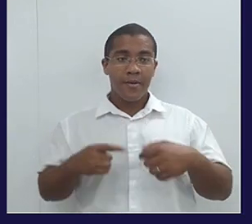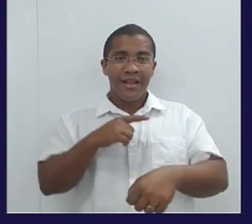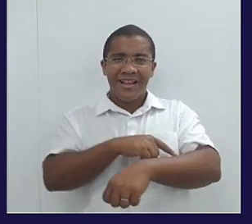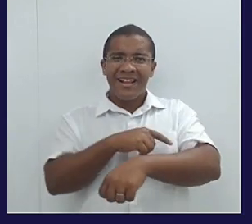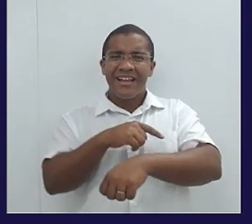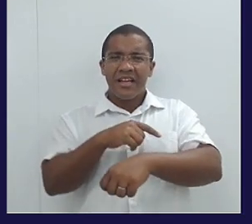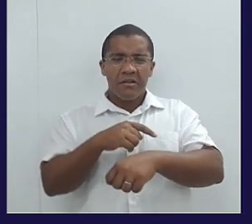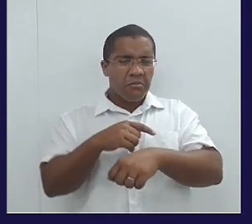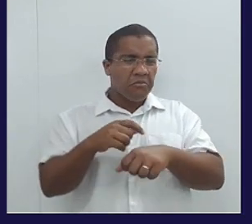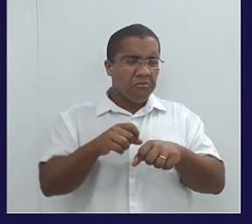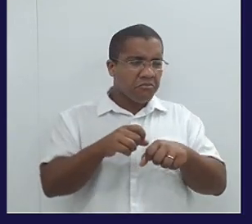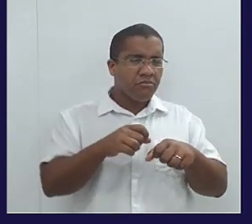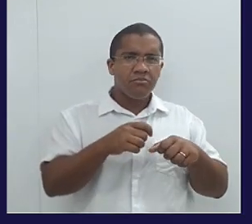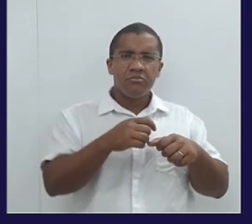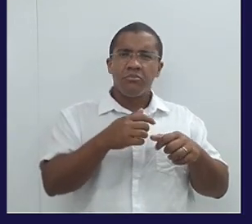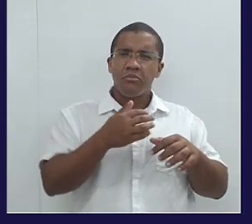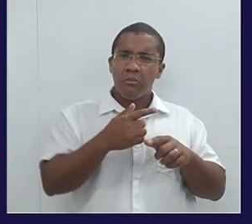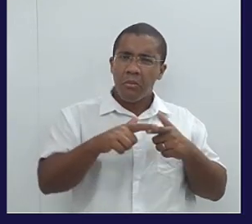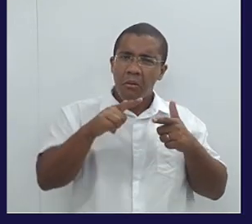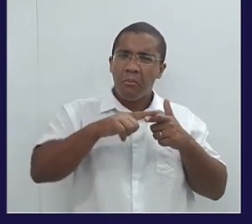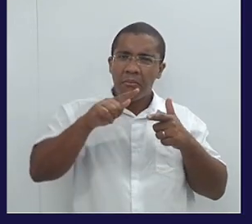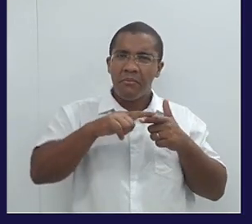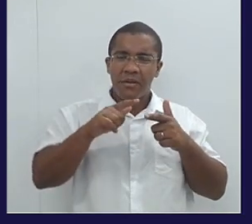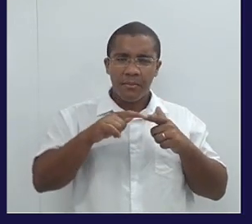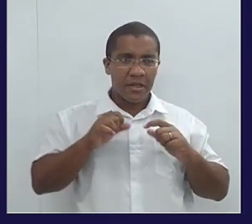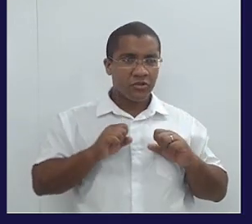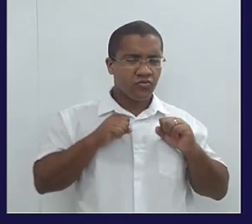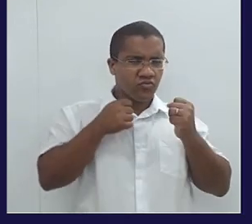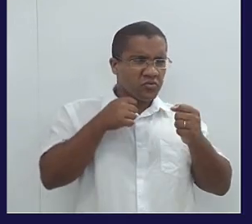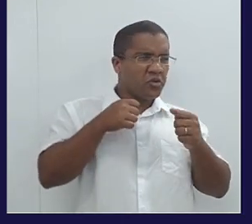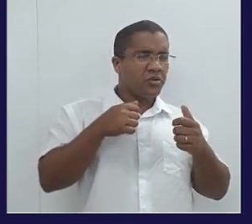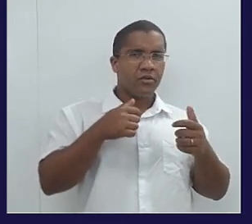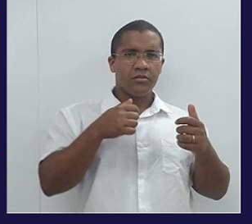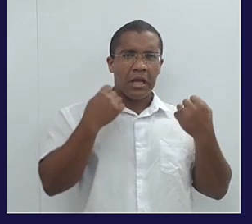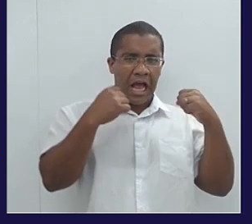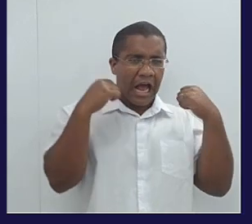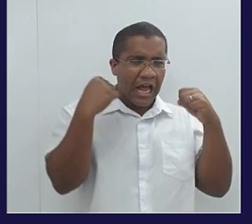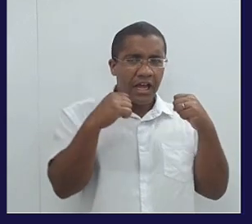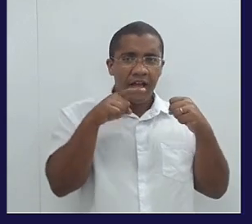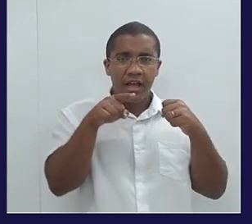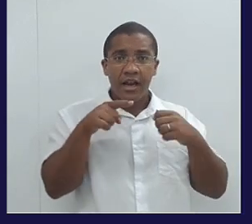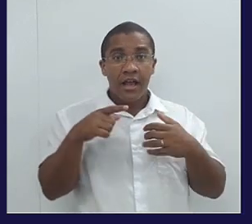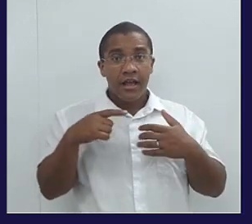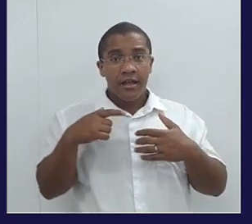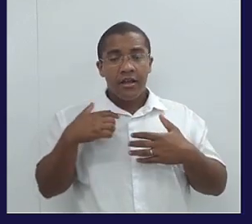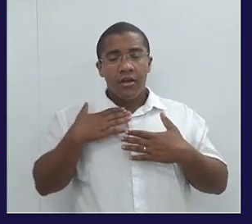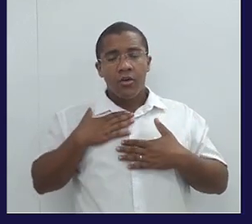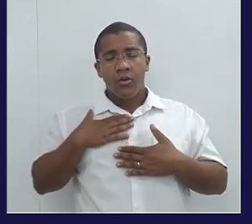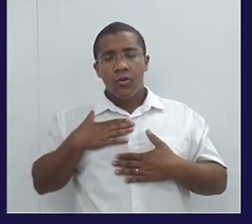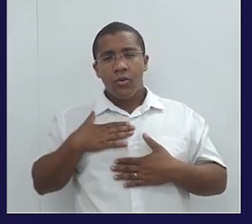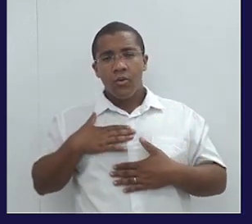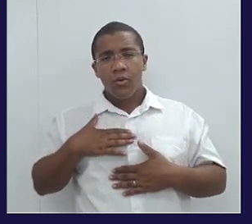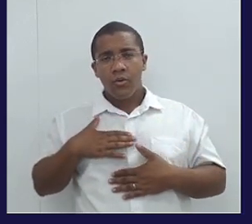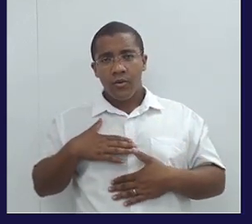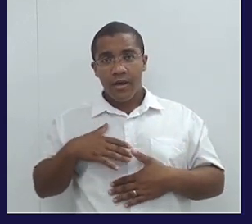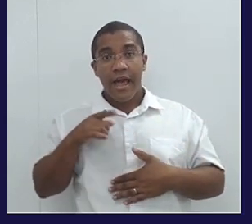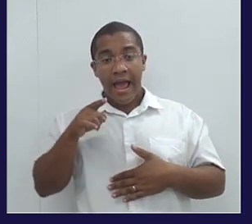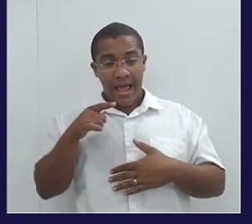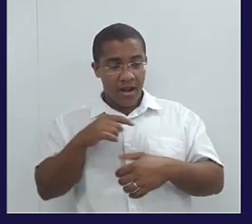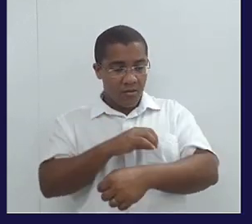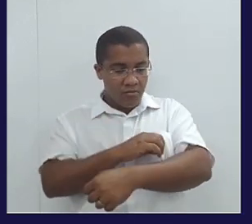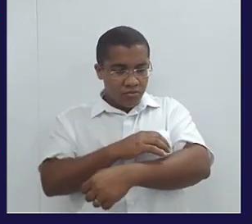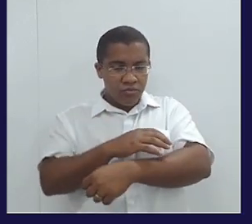os danos que são causados pelo esforço. Esta reconstrução torna mais forte e